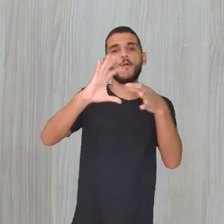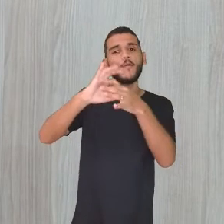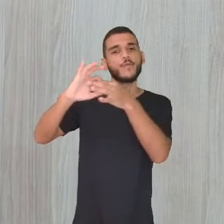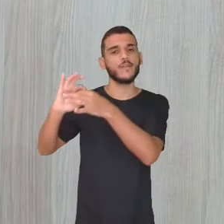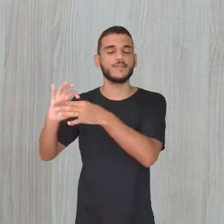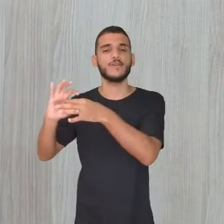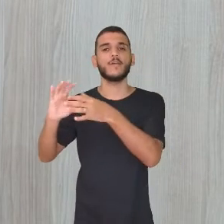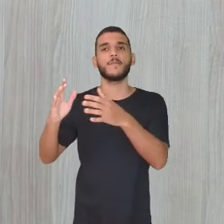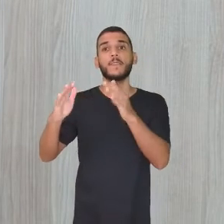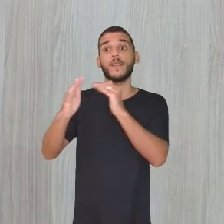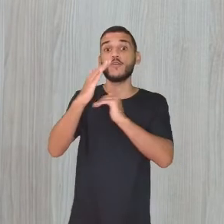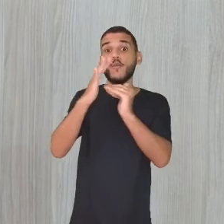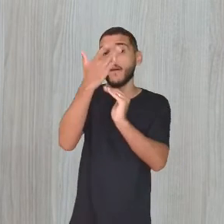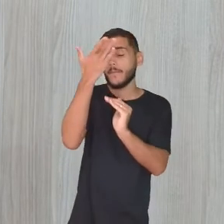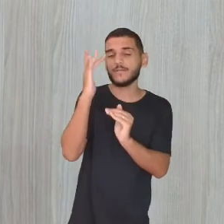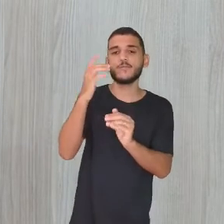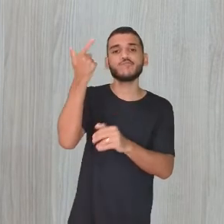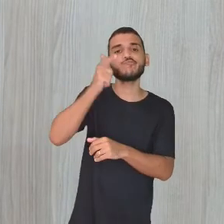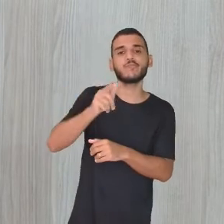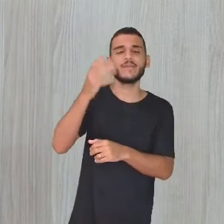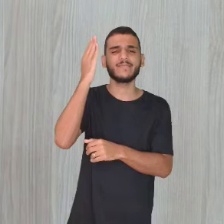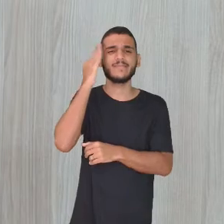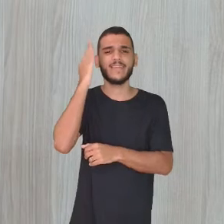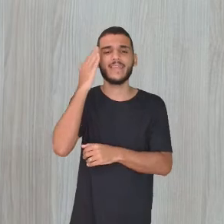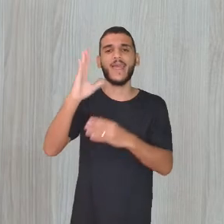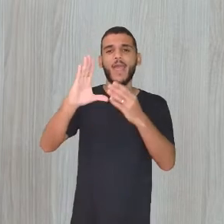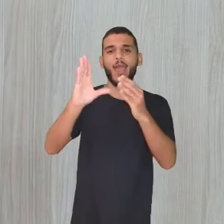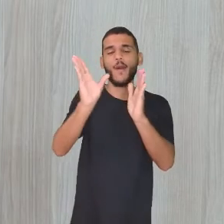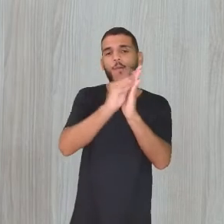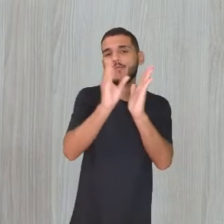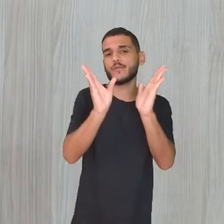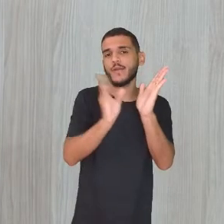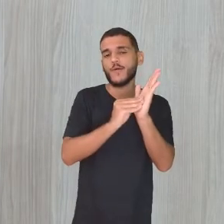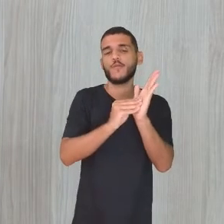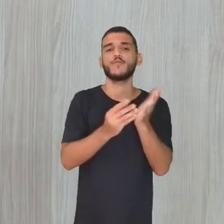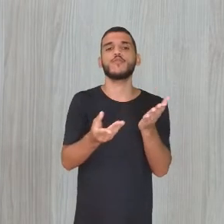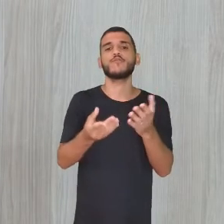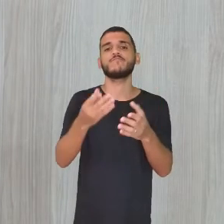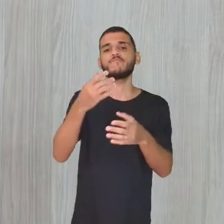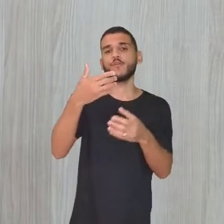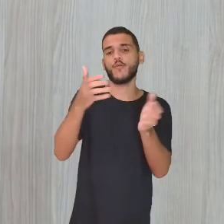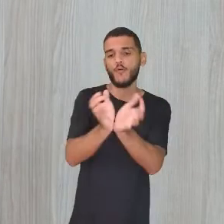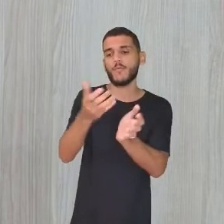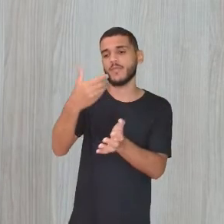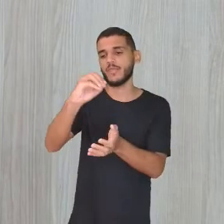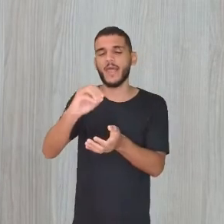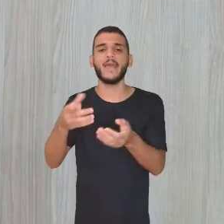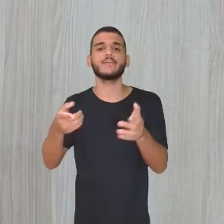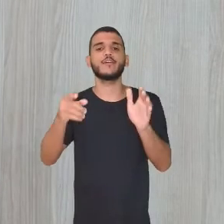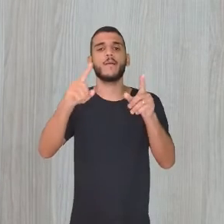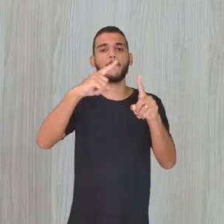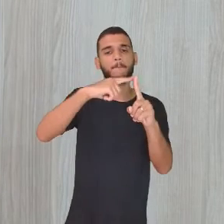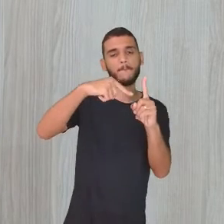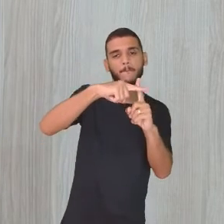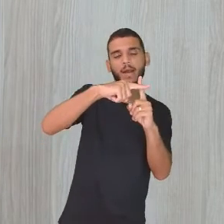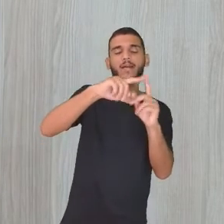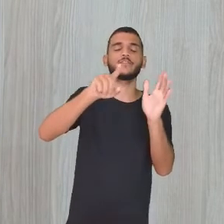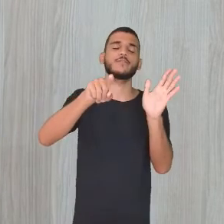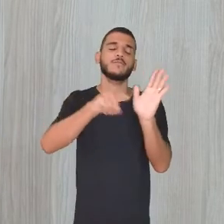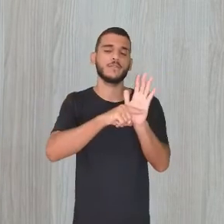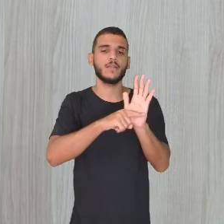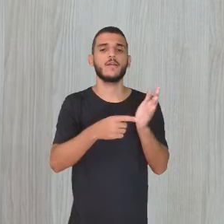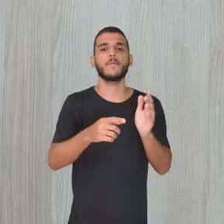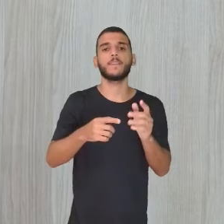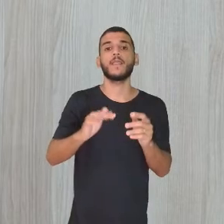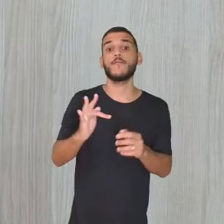Então, todo mundo aqui consegue entender que esse conteúdo de decimais, tanto para soma quanto para subtração, e futuramente Pedro vai falar